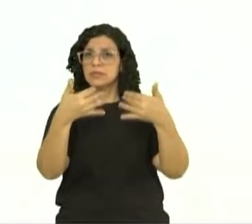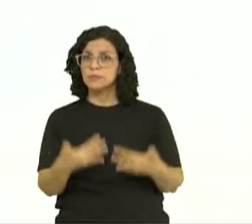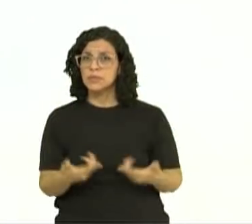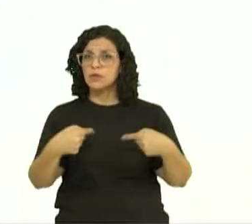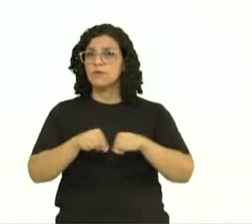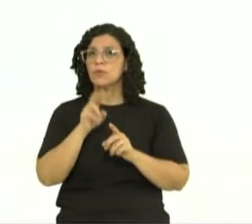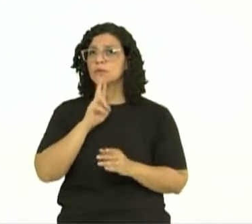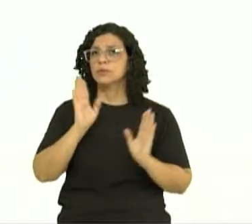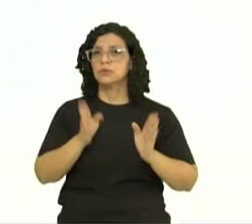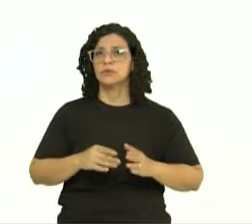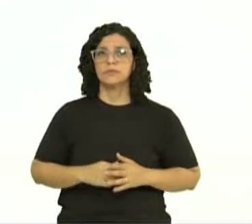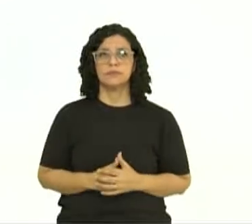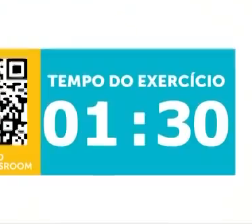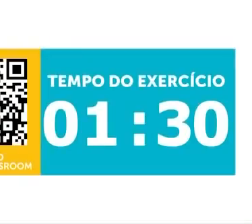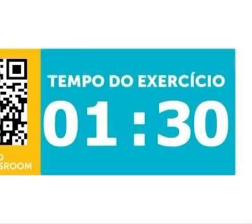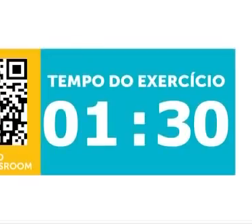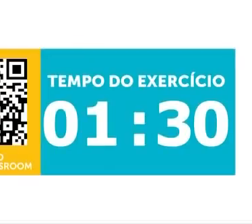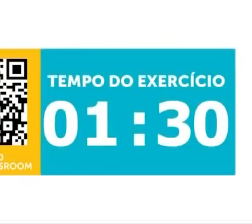já nós voltamos.